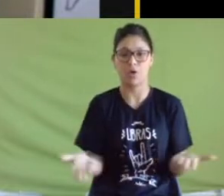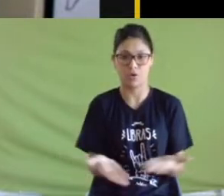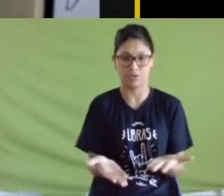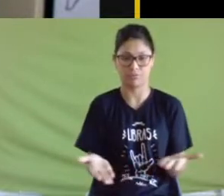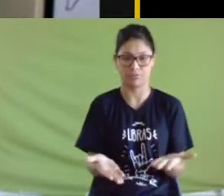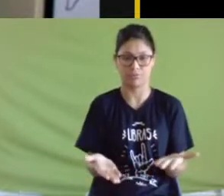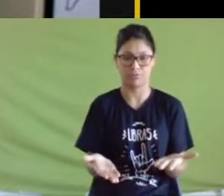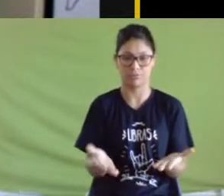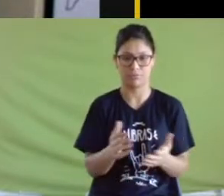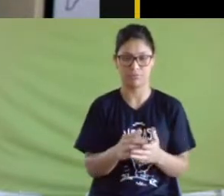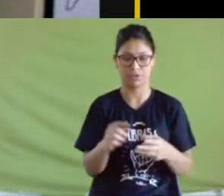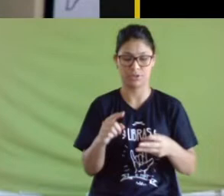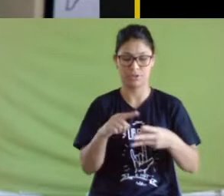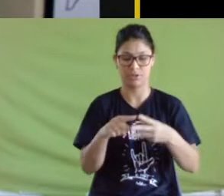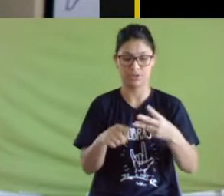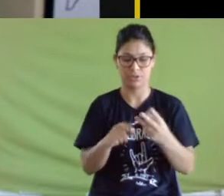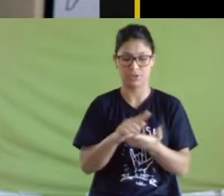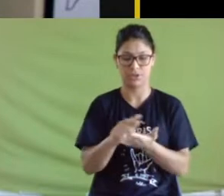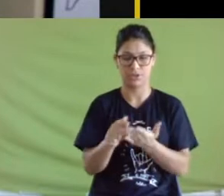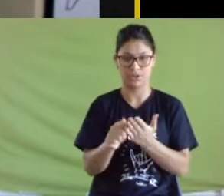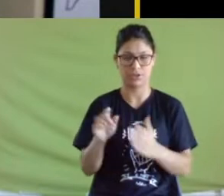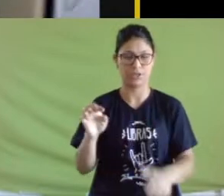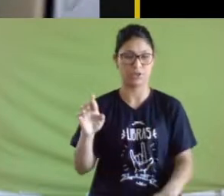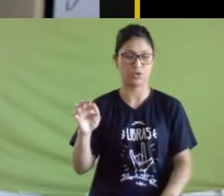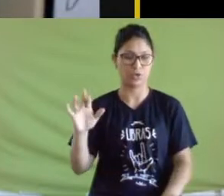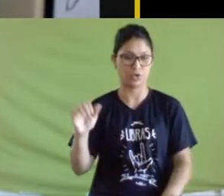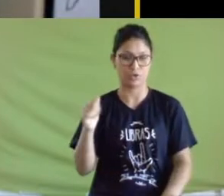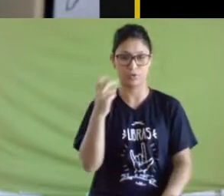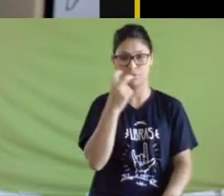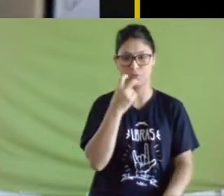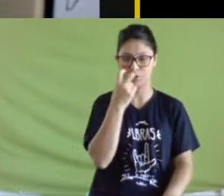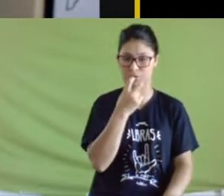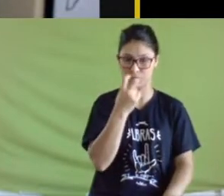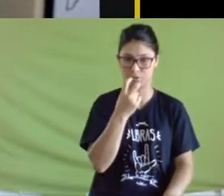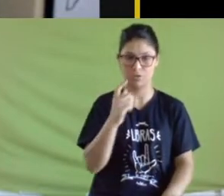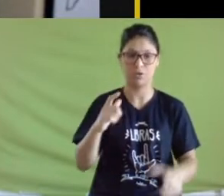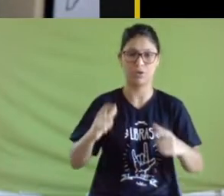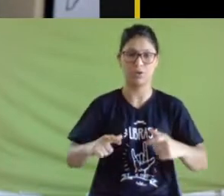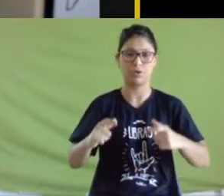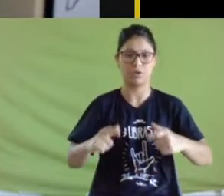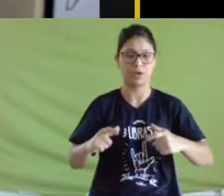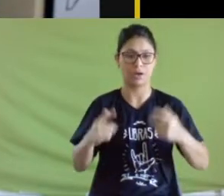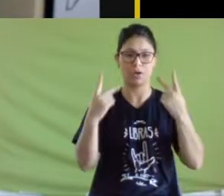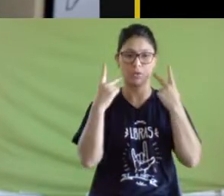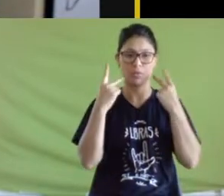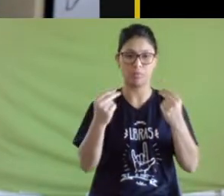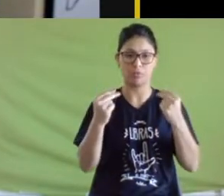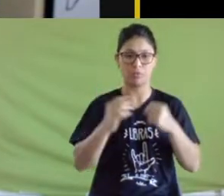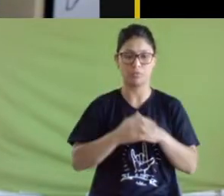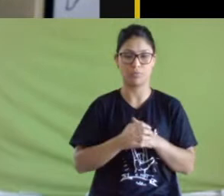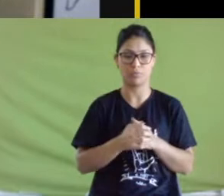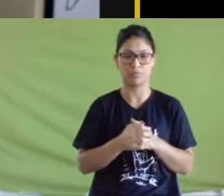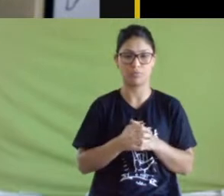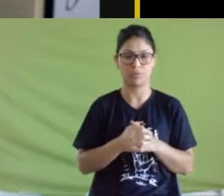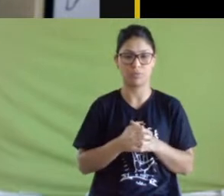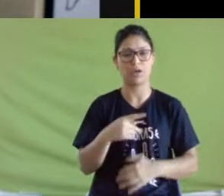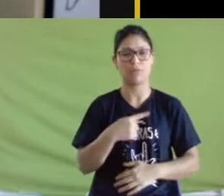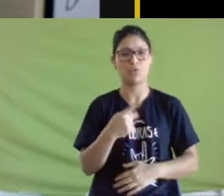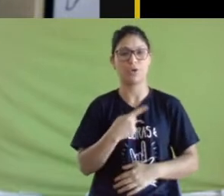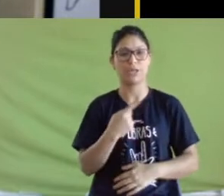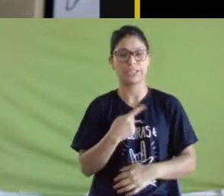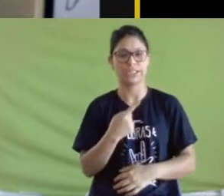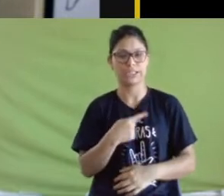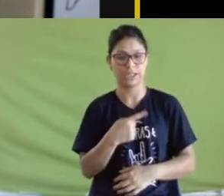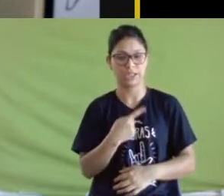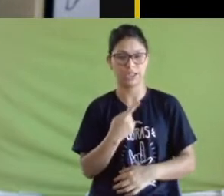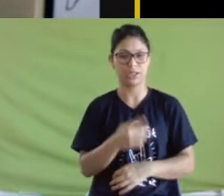da retórica e da oratória usam lugares que são lugares comuns. Agora, na poesia,